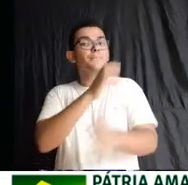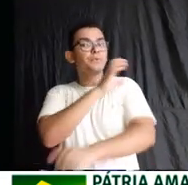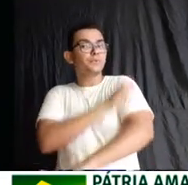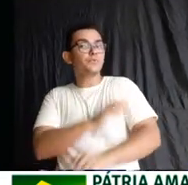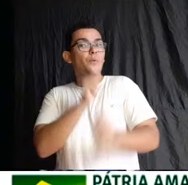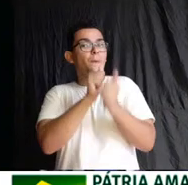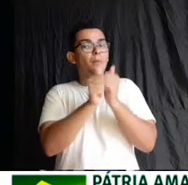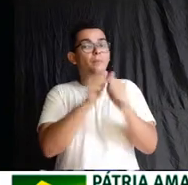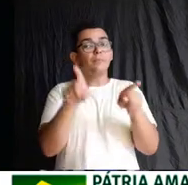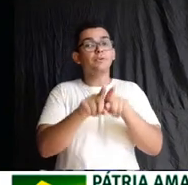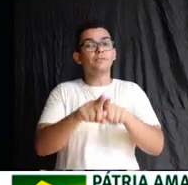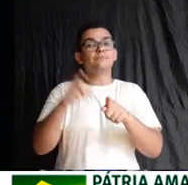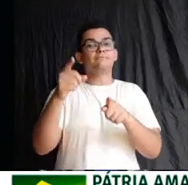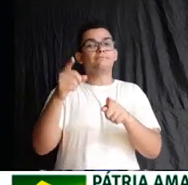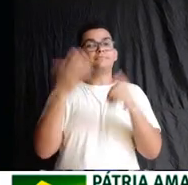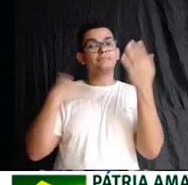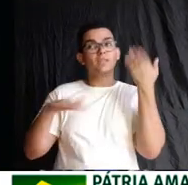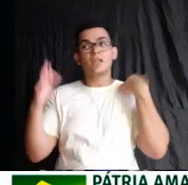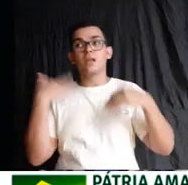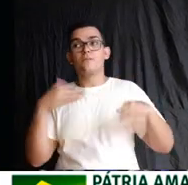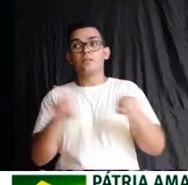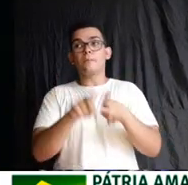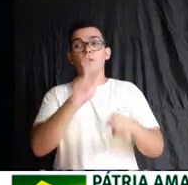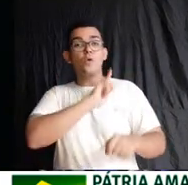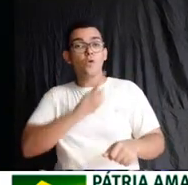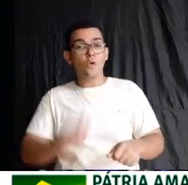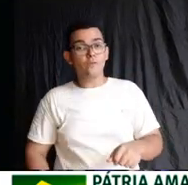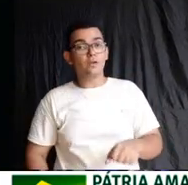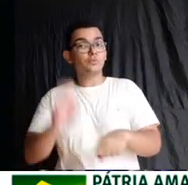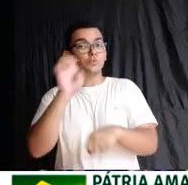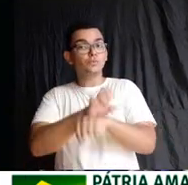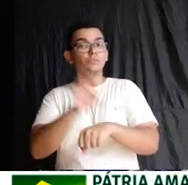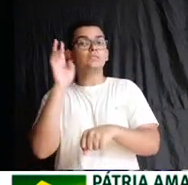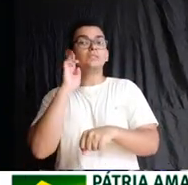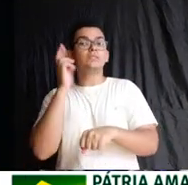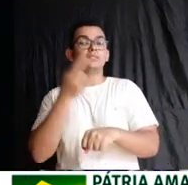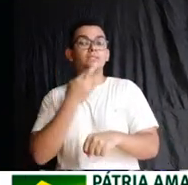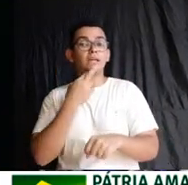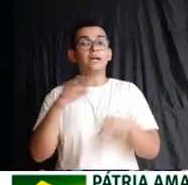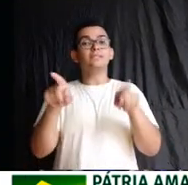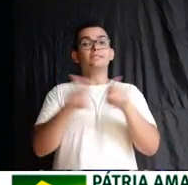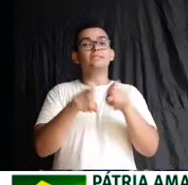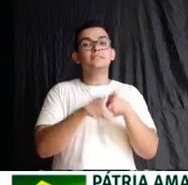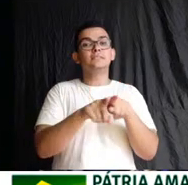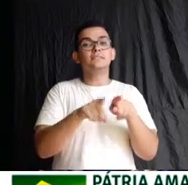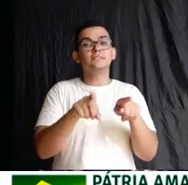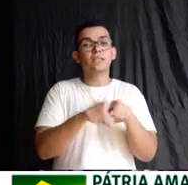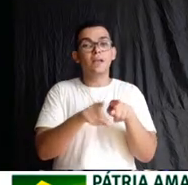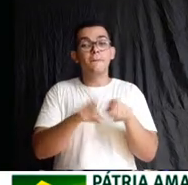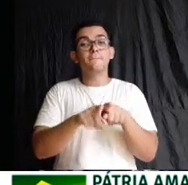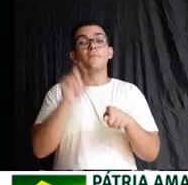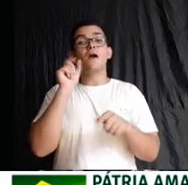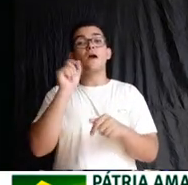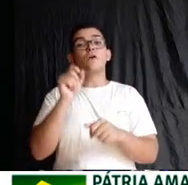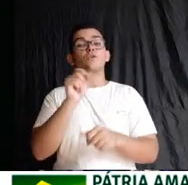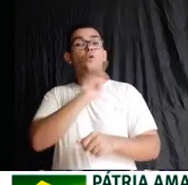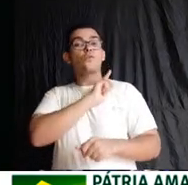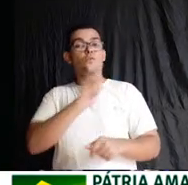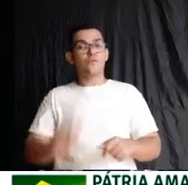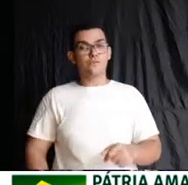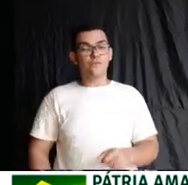Estado de Rondônia, agradecimento também à Secretaria Especial da Cultura, Ministério de Turismo e Governo